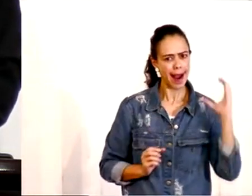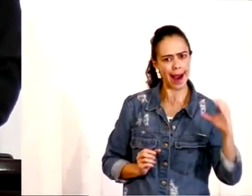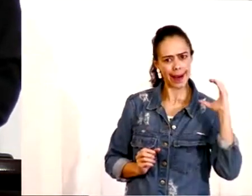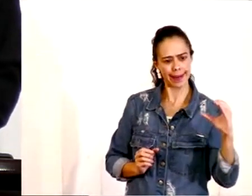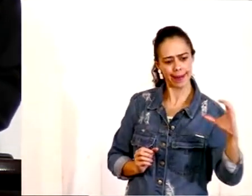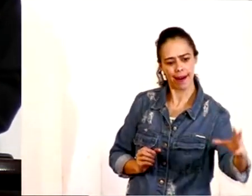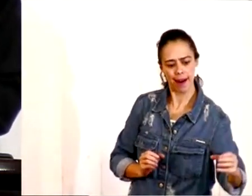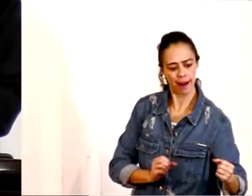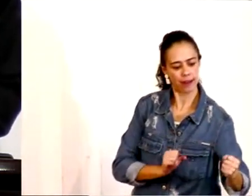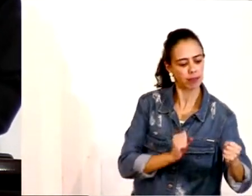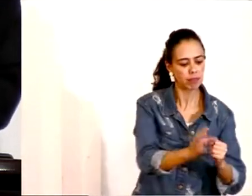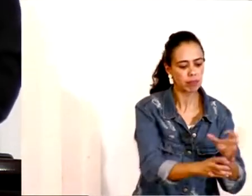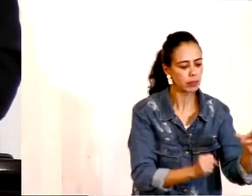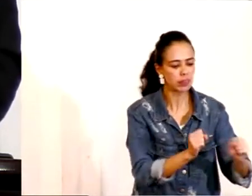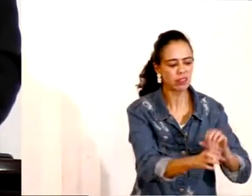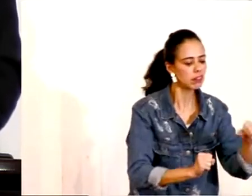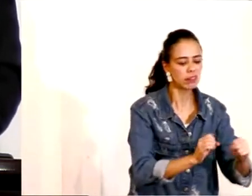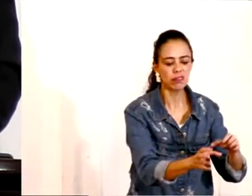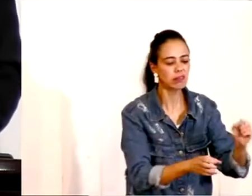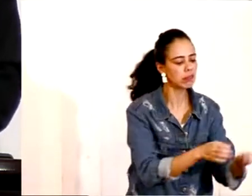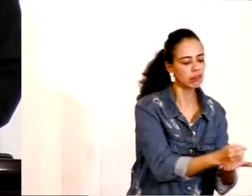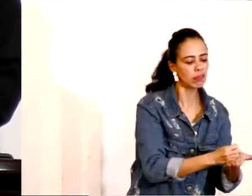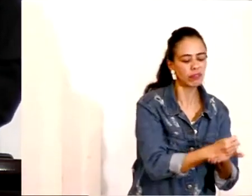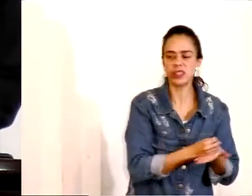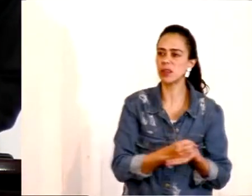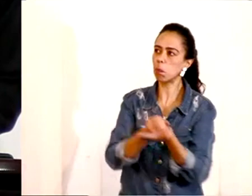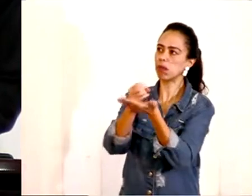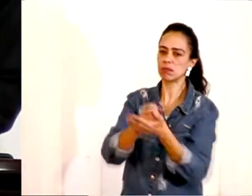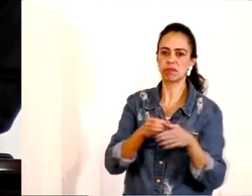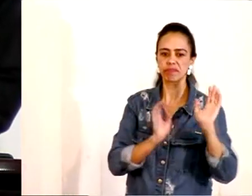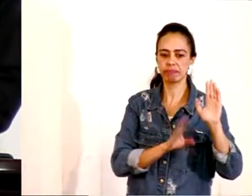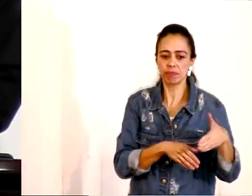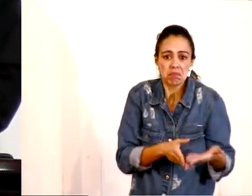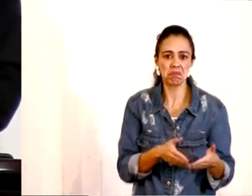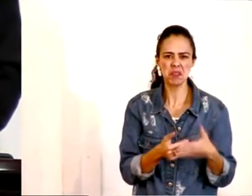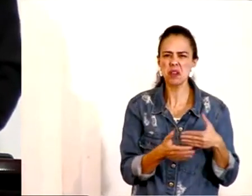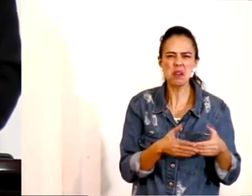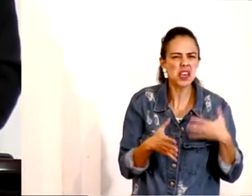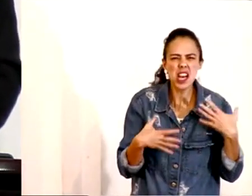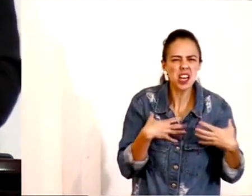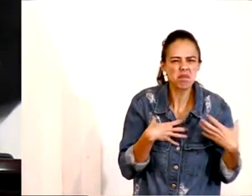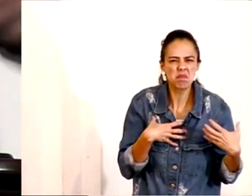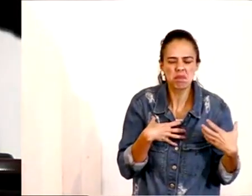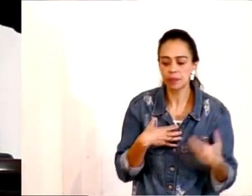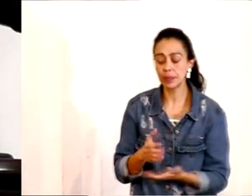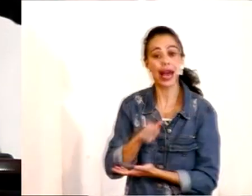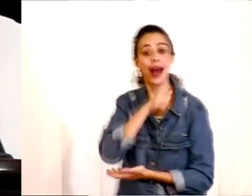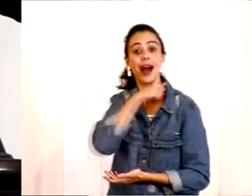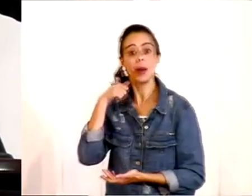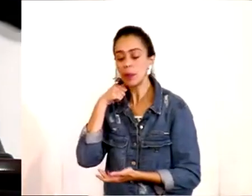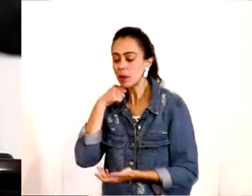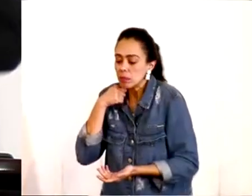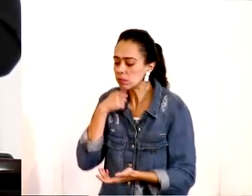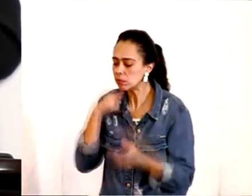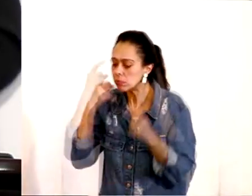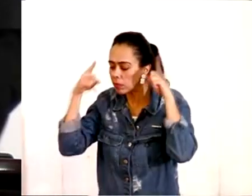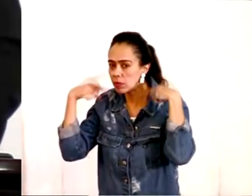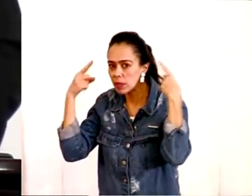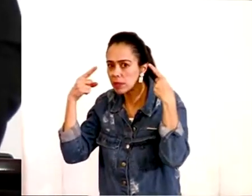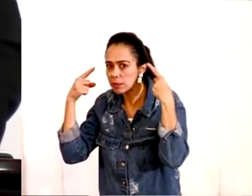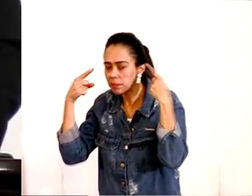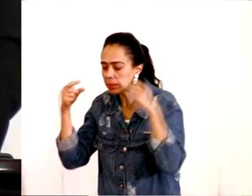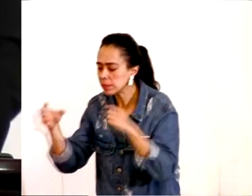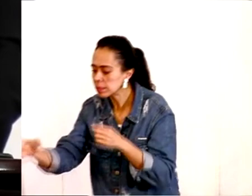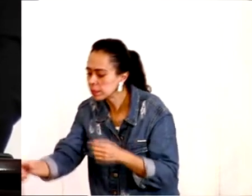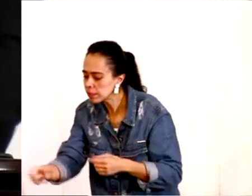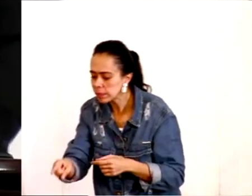primícias do seu rebanho e da gordura deste. Agradou-se o Senhor de Abel e de sua oferta, ao passo que de